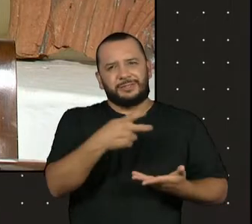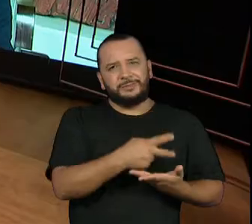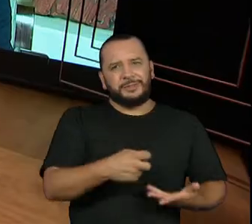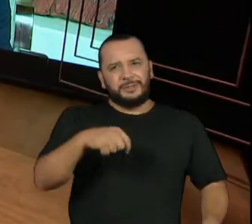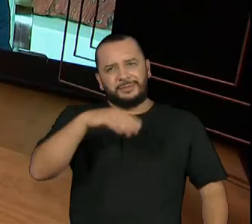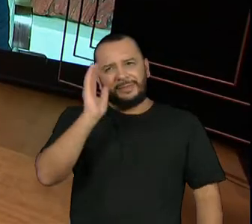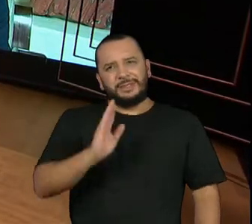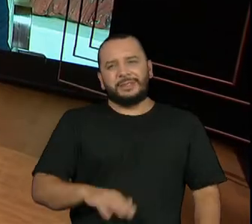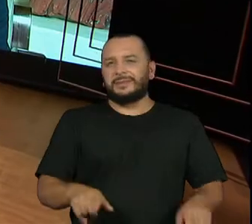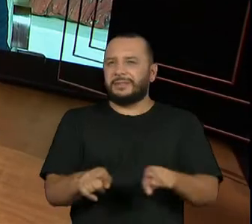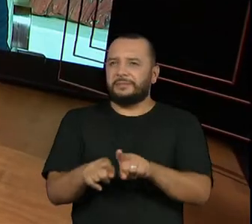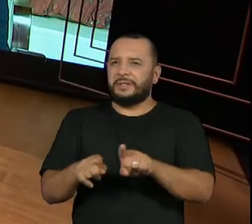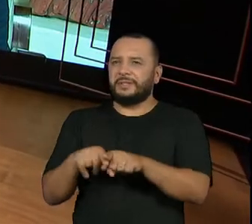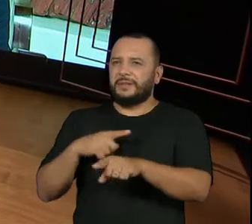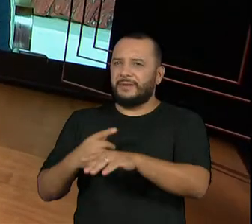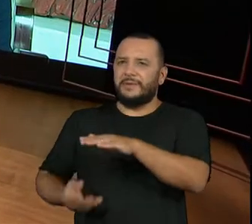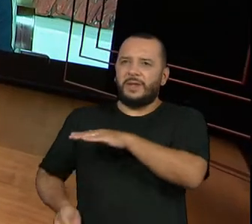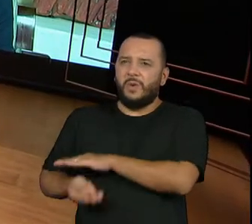corrupções